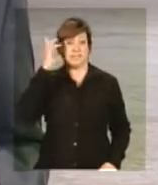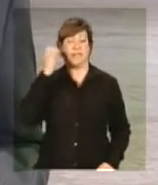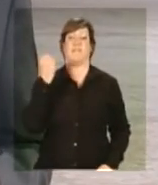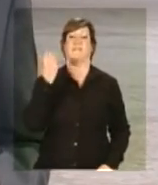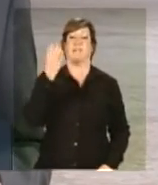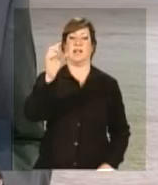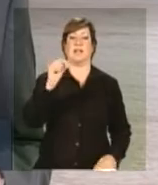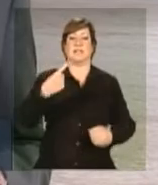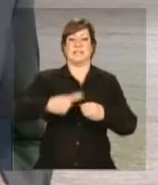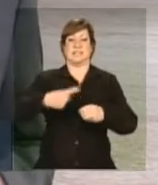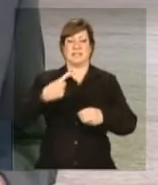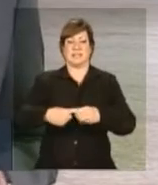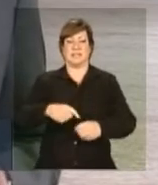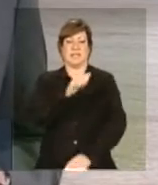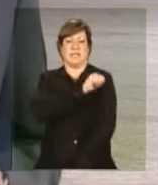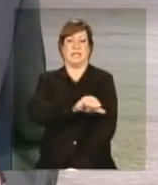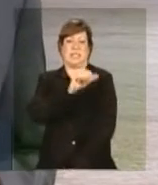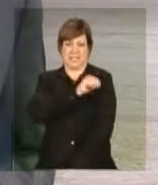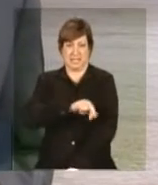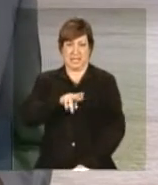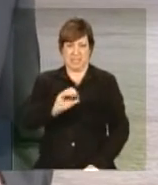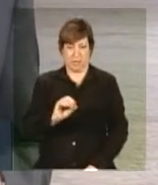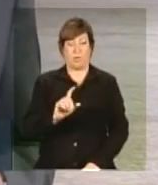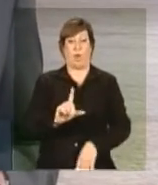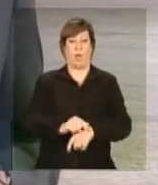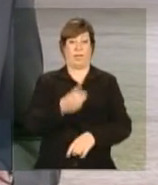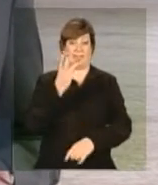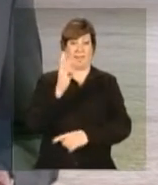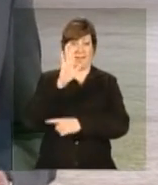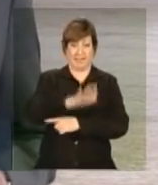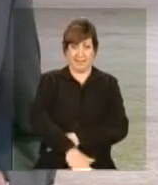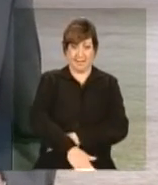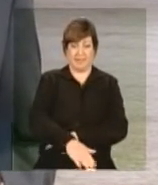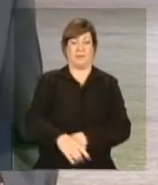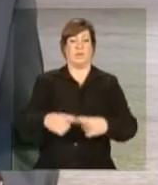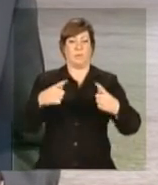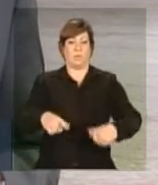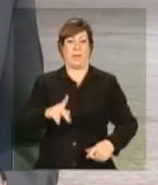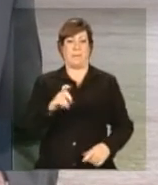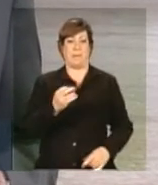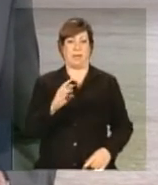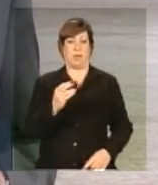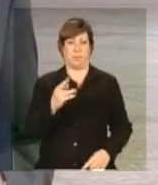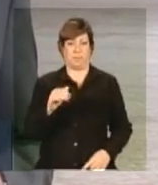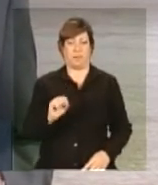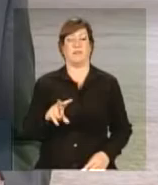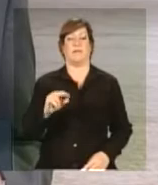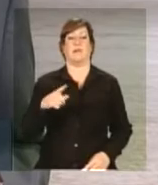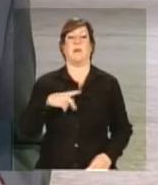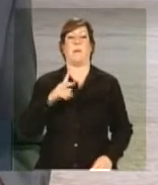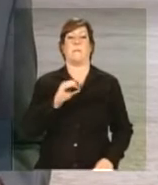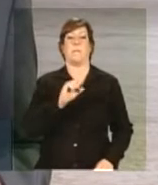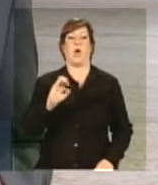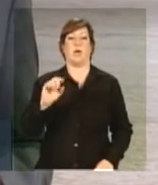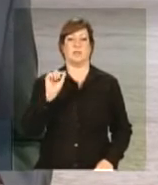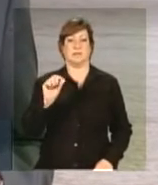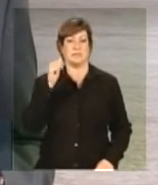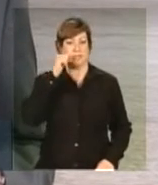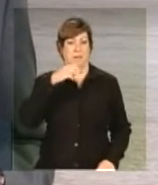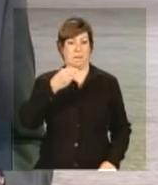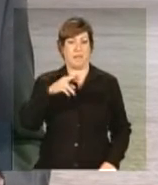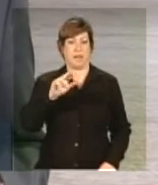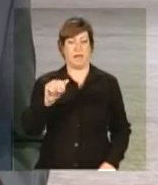viaja a cidade do Rio de Janeiro as 15 horas na sede da Petrobras participa da posse de Maria das Graças Foster